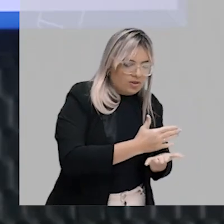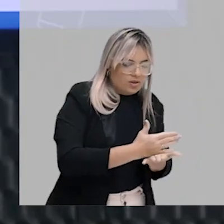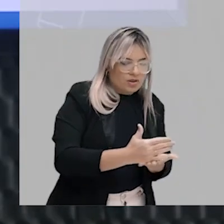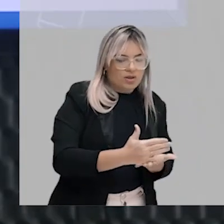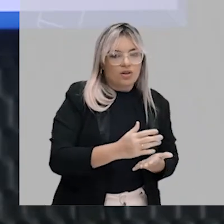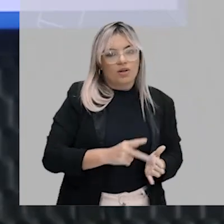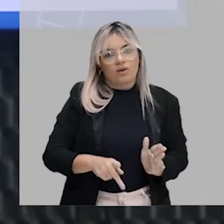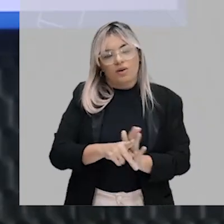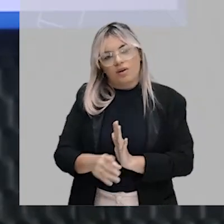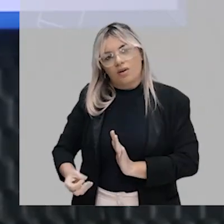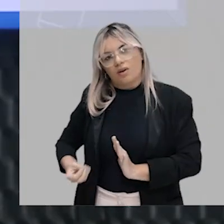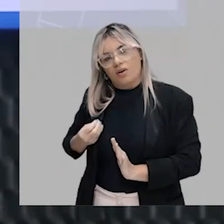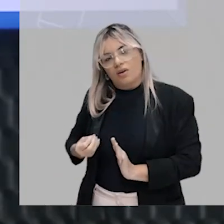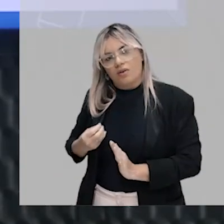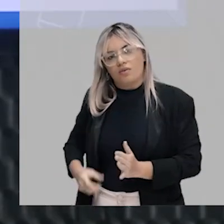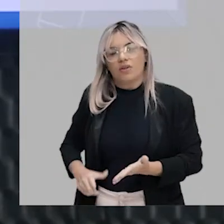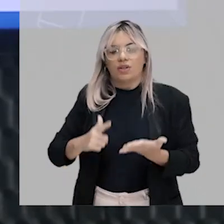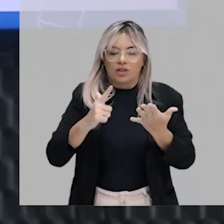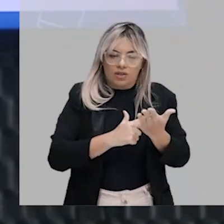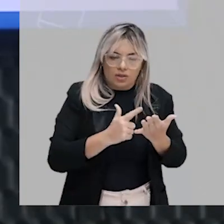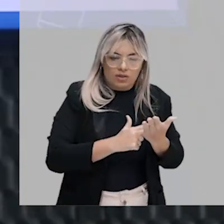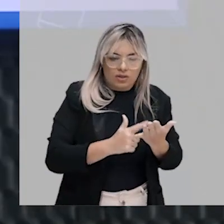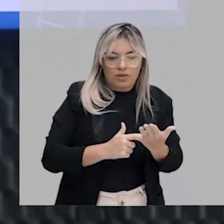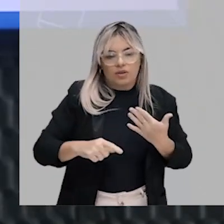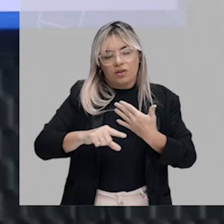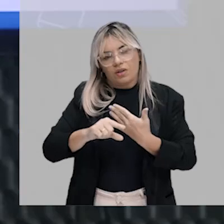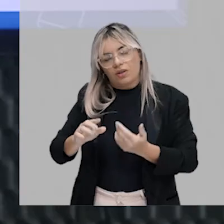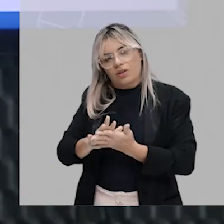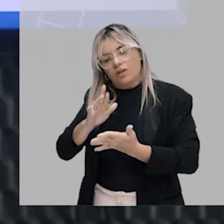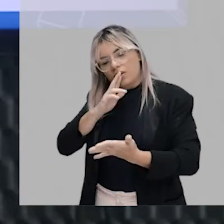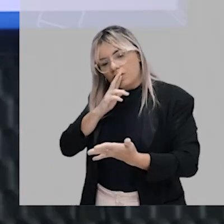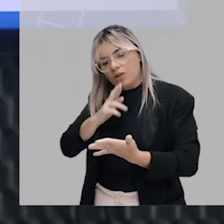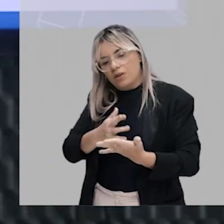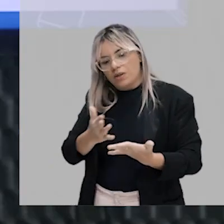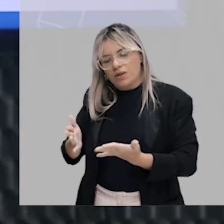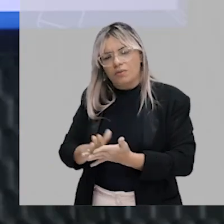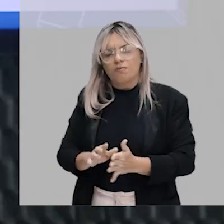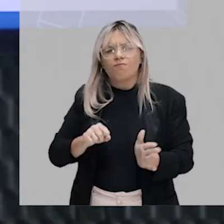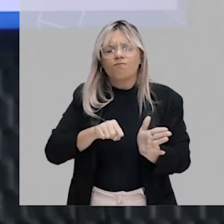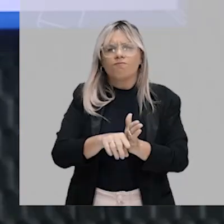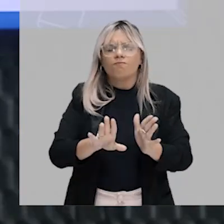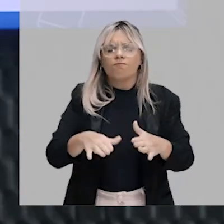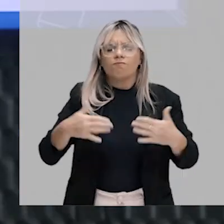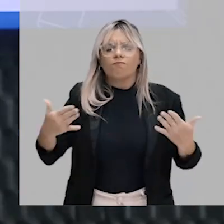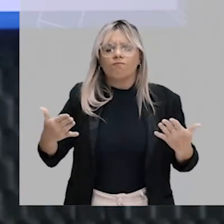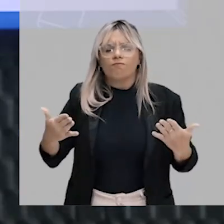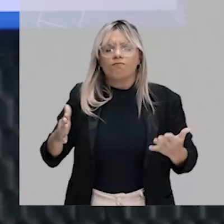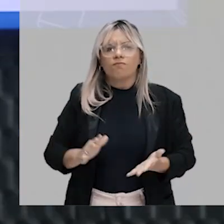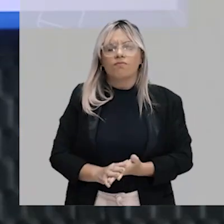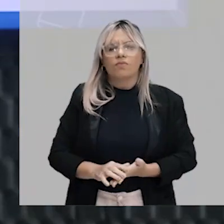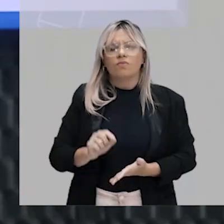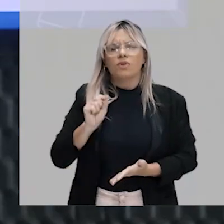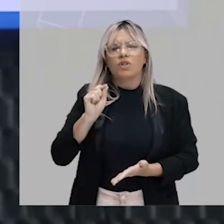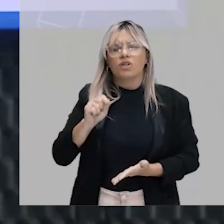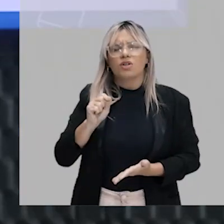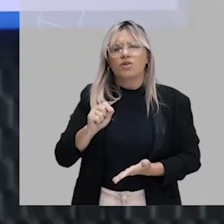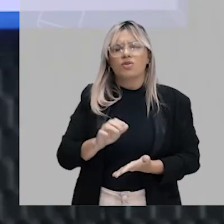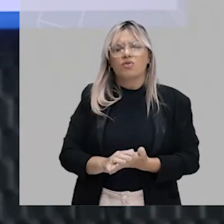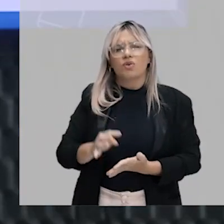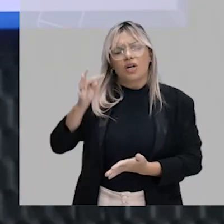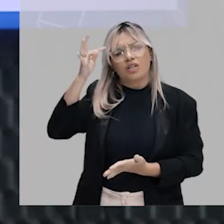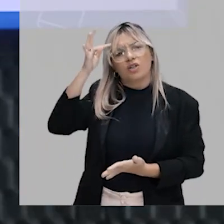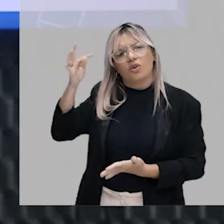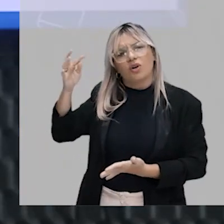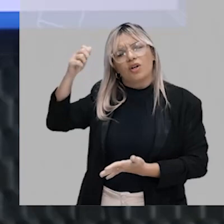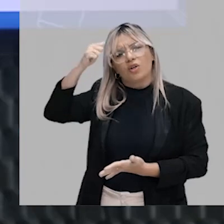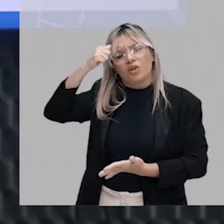vida e obra. Afinal de contas, vamos responder a seguinte pergunta: quem foi Auguste Comte? Esse é o